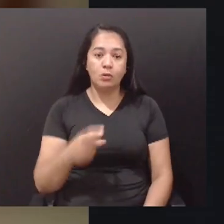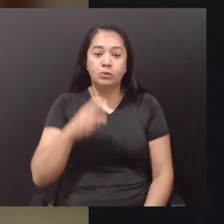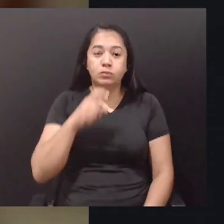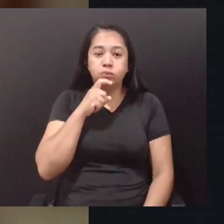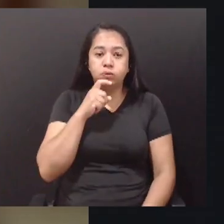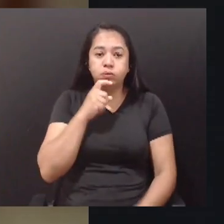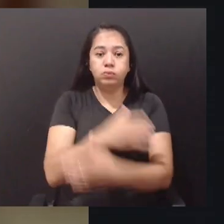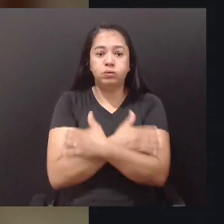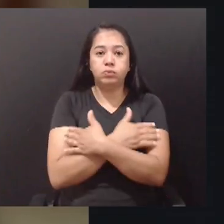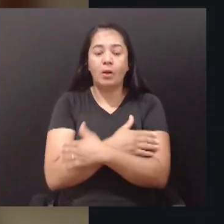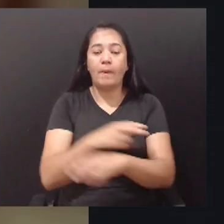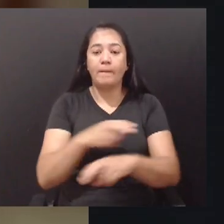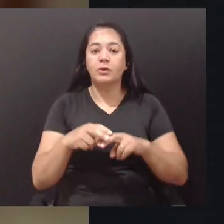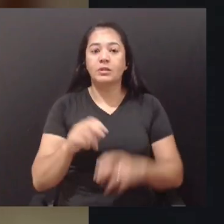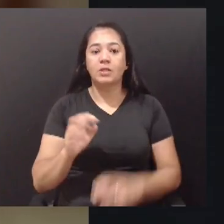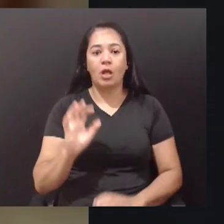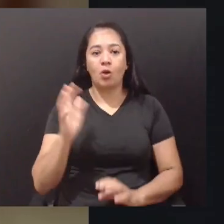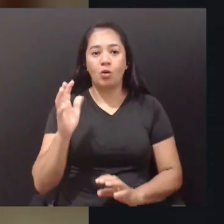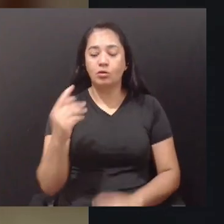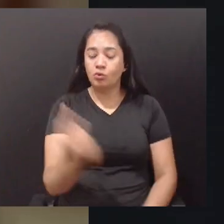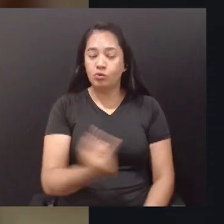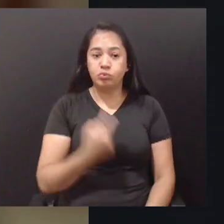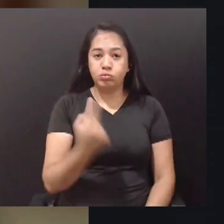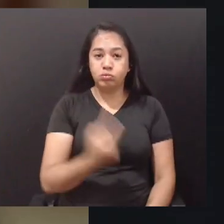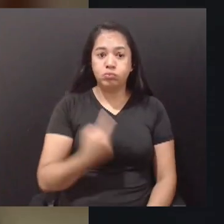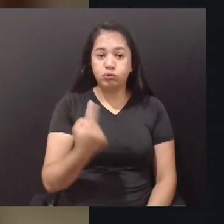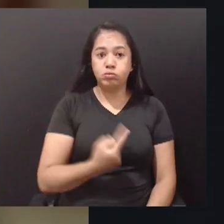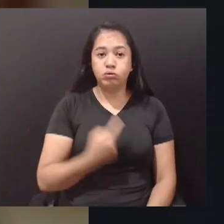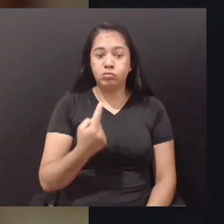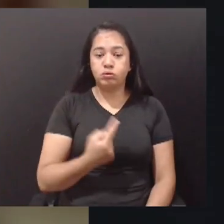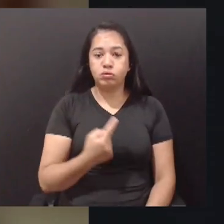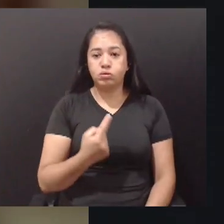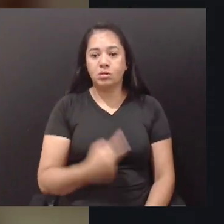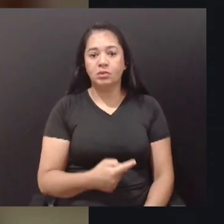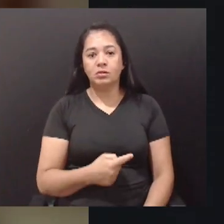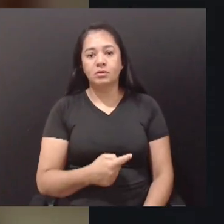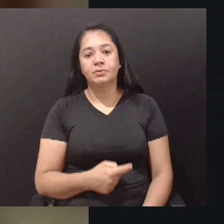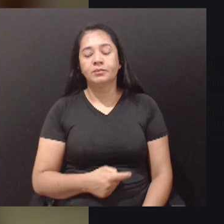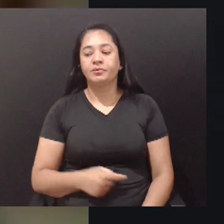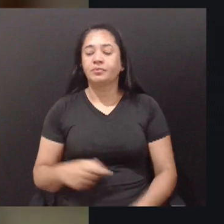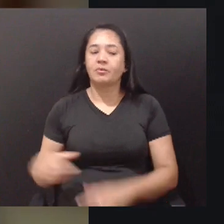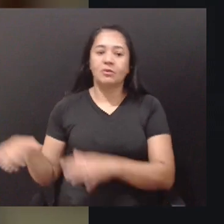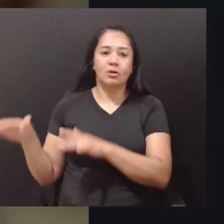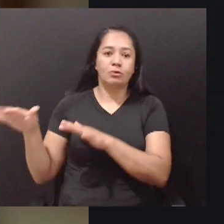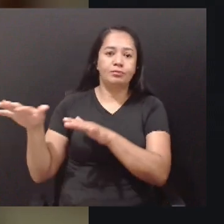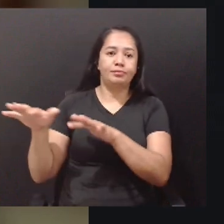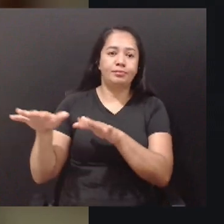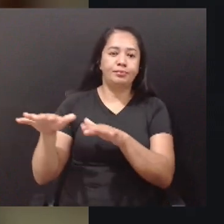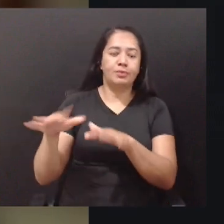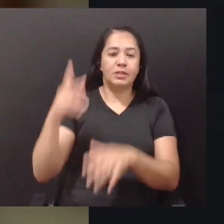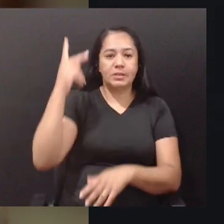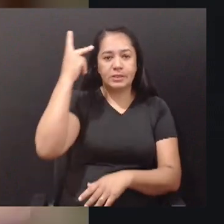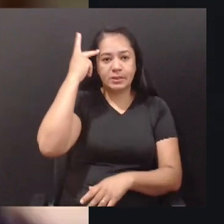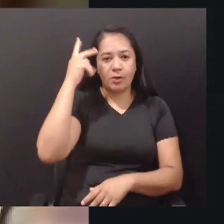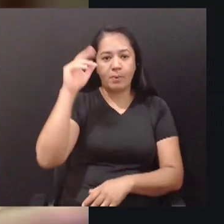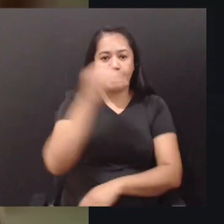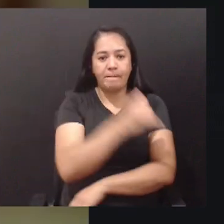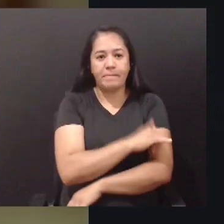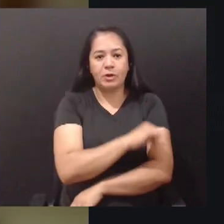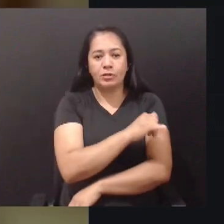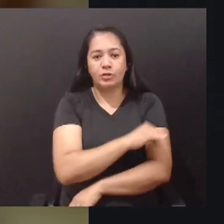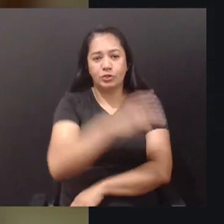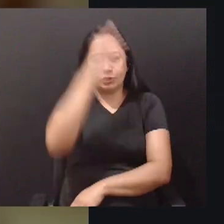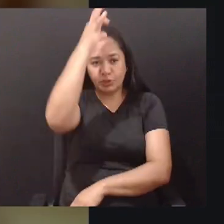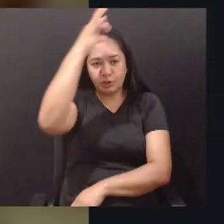fatores geradores desse tornado, que se deslocou depois ao longo da costa, passou por São Paulo, Rio de Janeiro, Espírito Santo, agora está